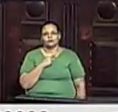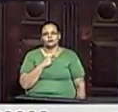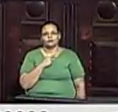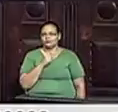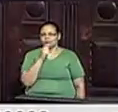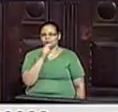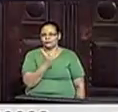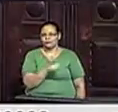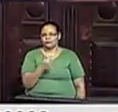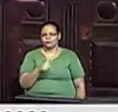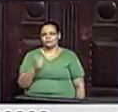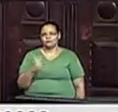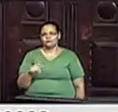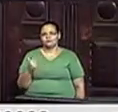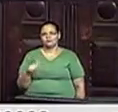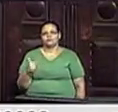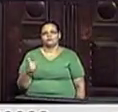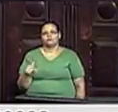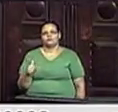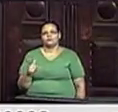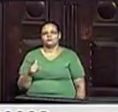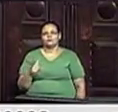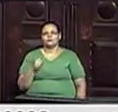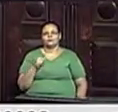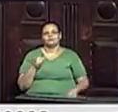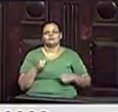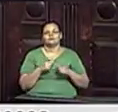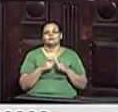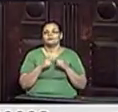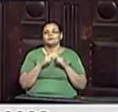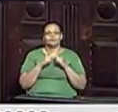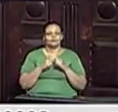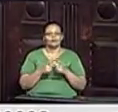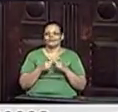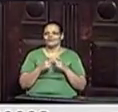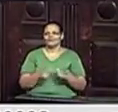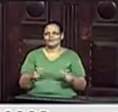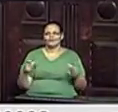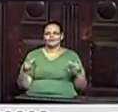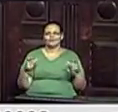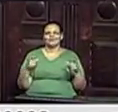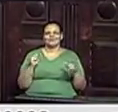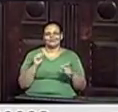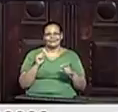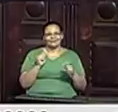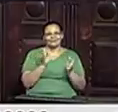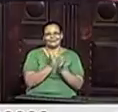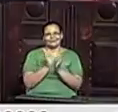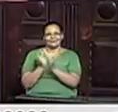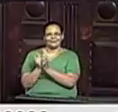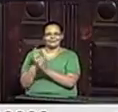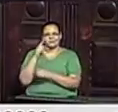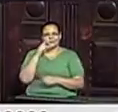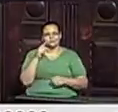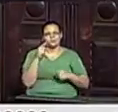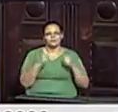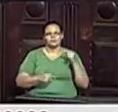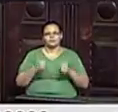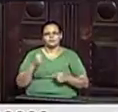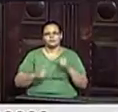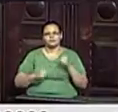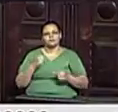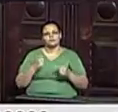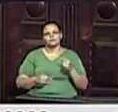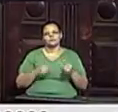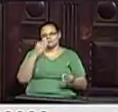não houvesse uma proliferação de partidos políticos, onde as